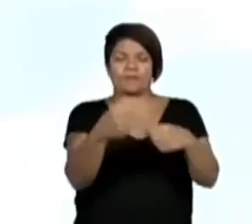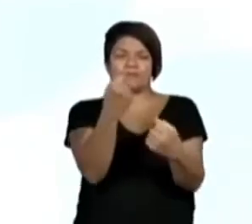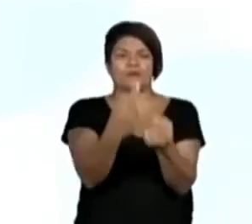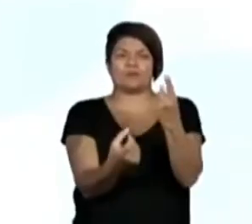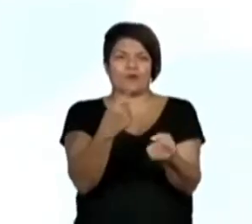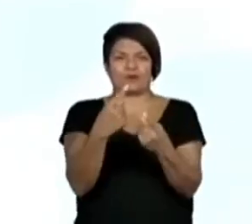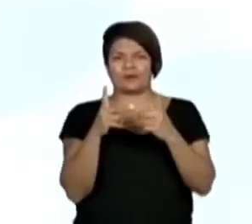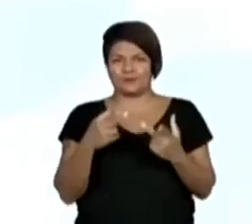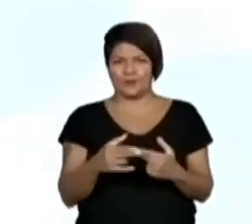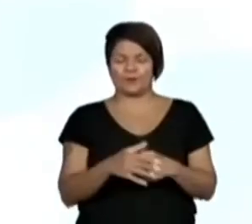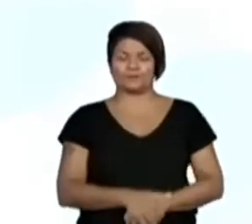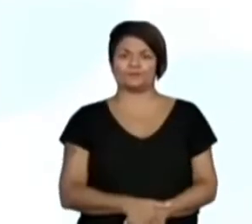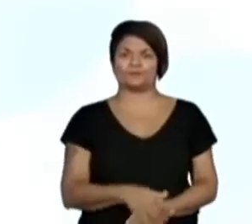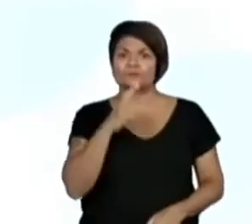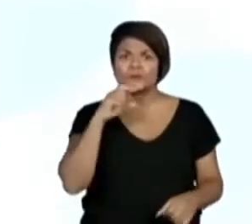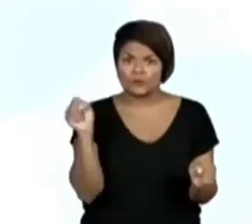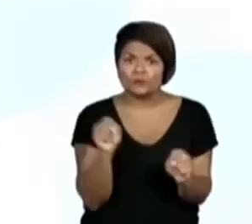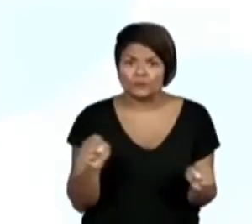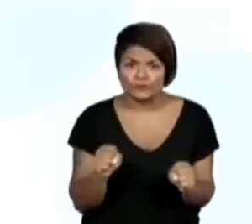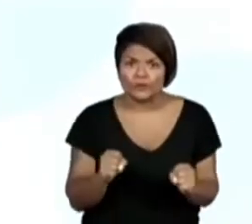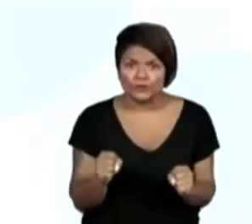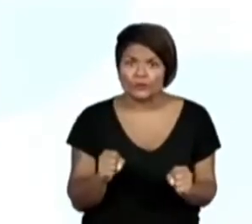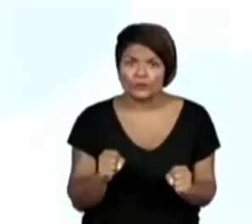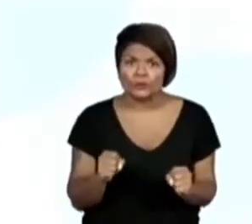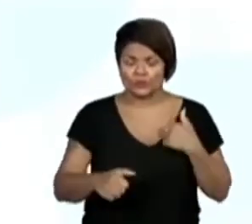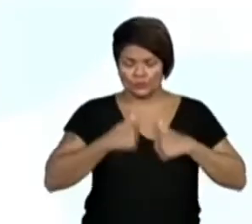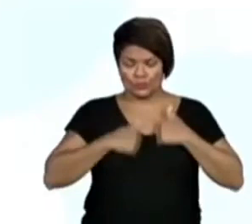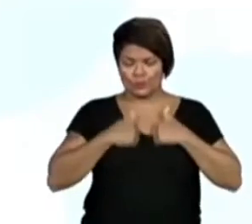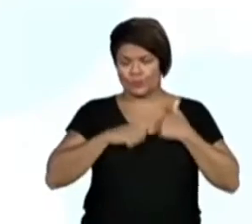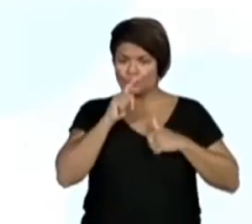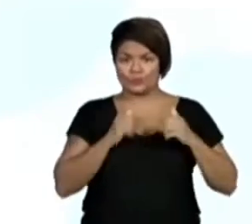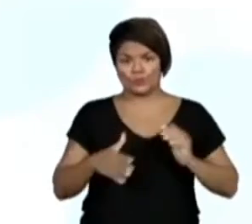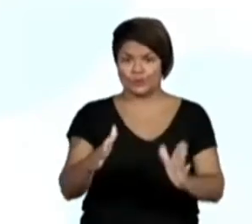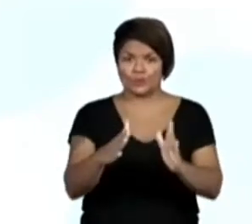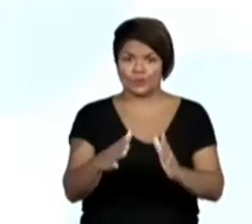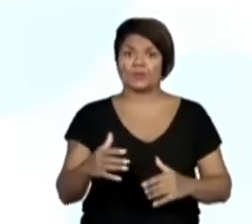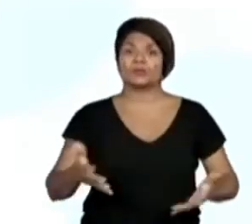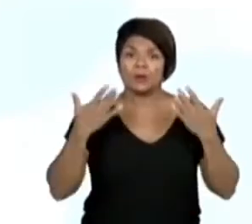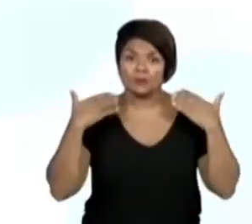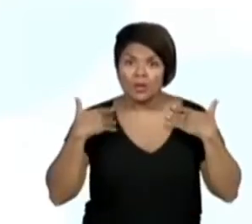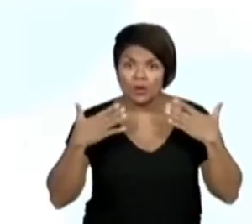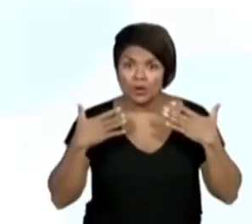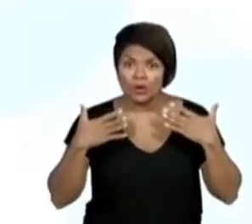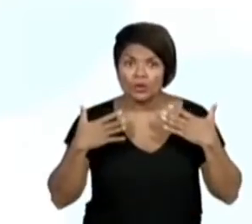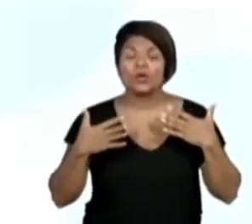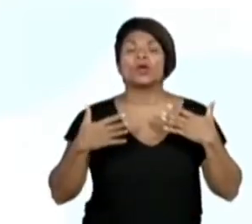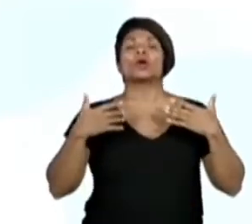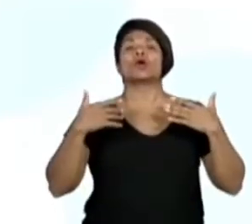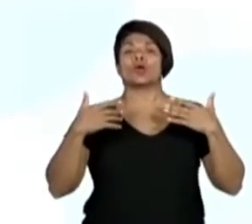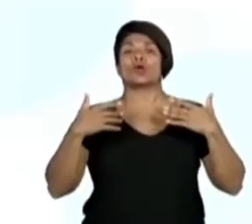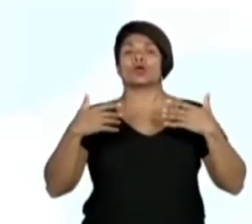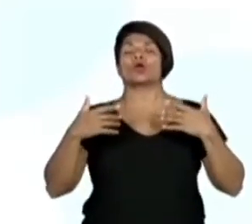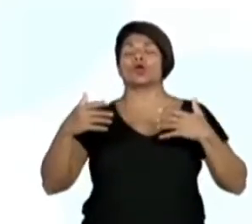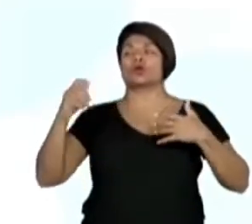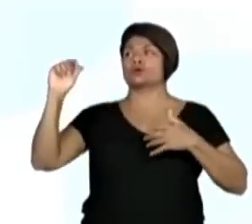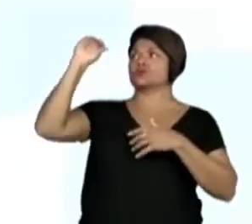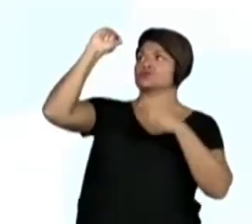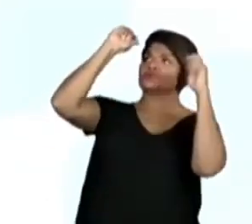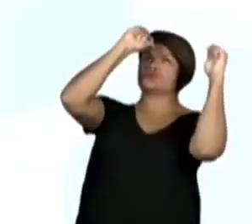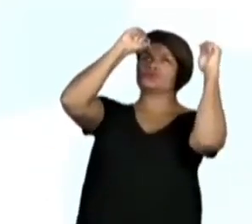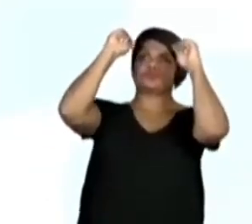Olha só, tá com frio? Toma banho no rio. Tá com calor? Toma banho de regador. Boa!